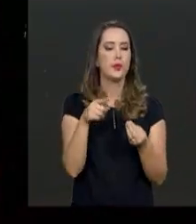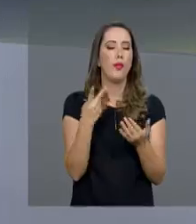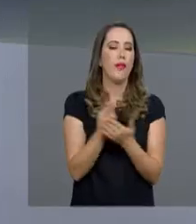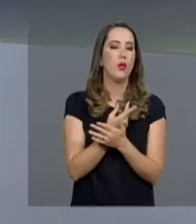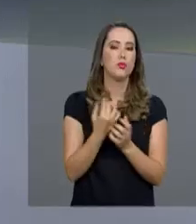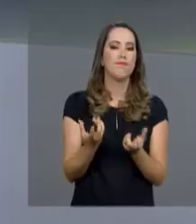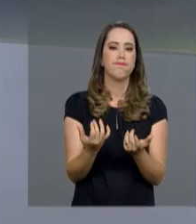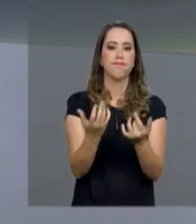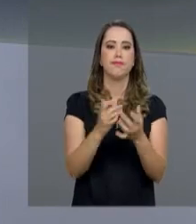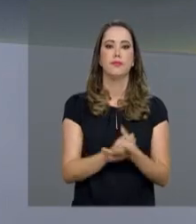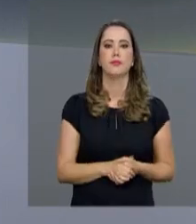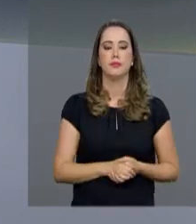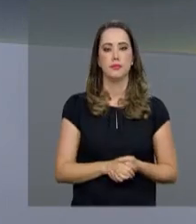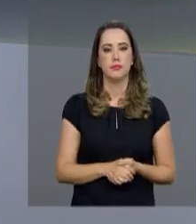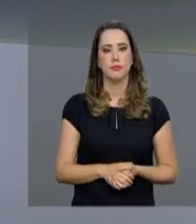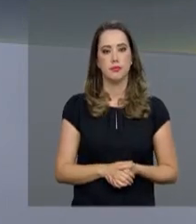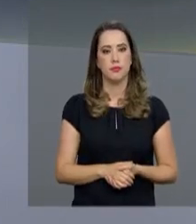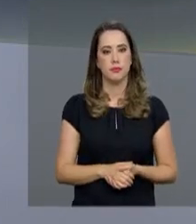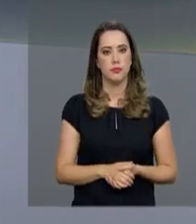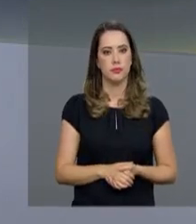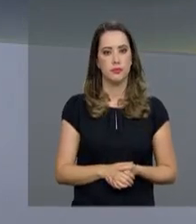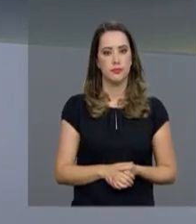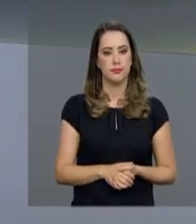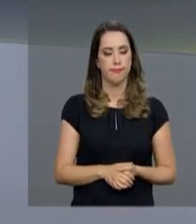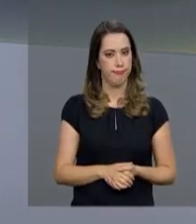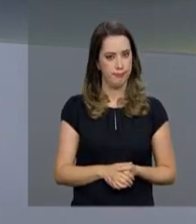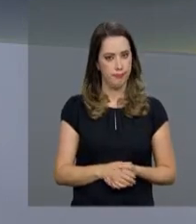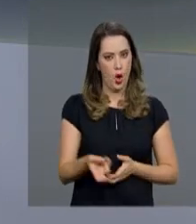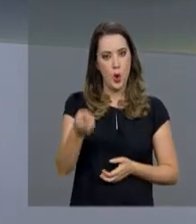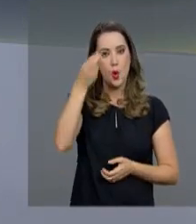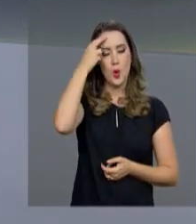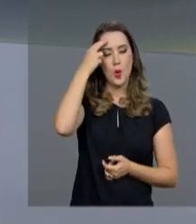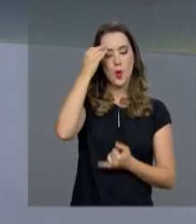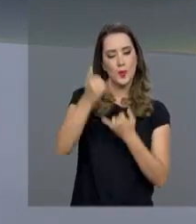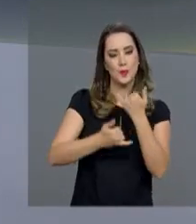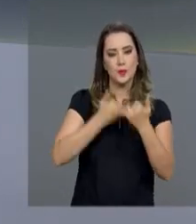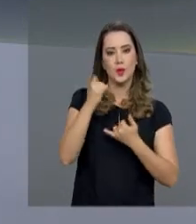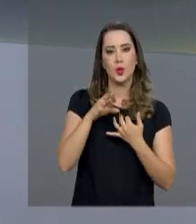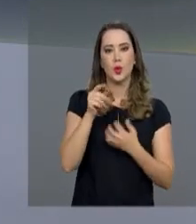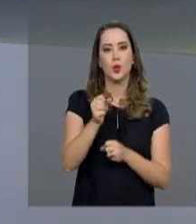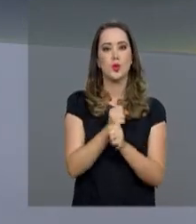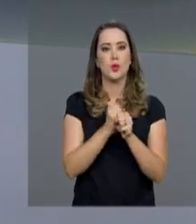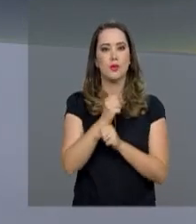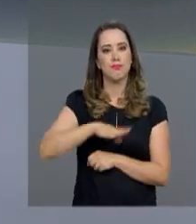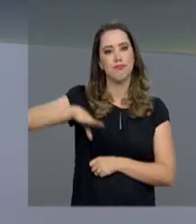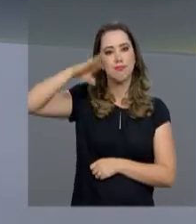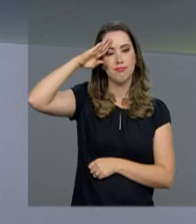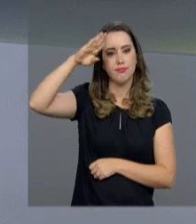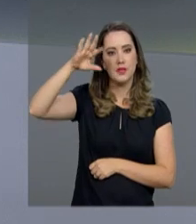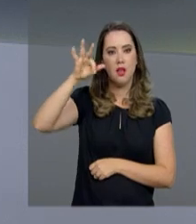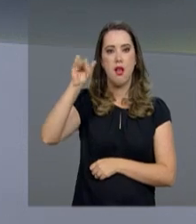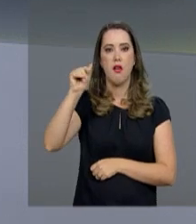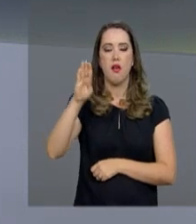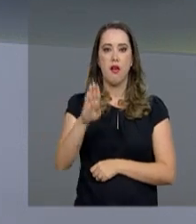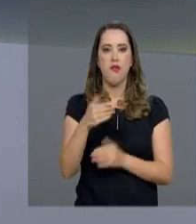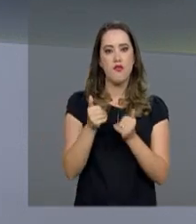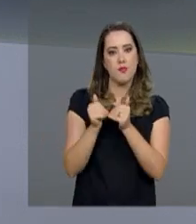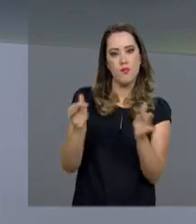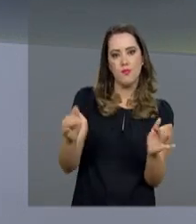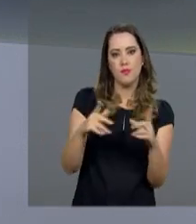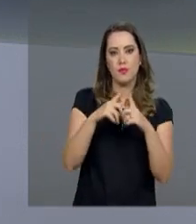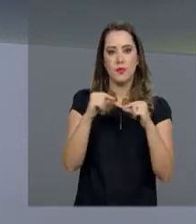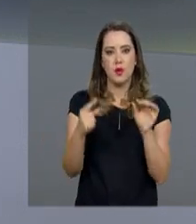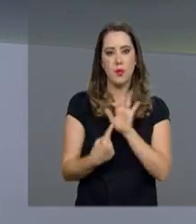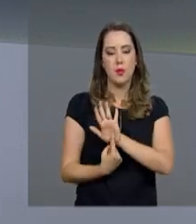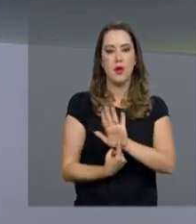desastre. Cultura e diversão. Todos os anos, a Força Aérea Brasileira abre os portões em Brasília